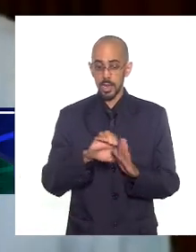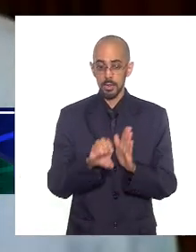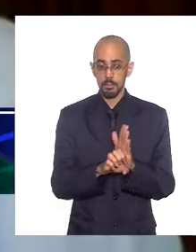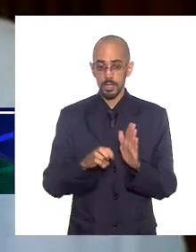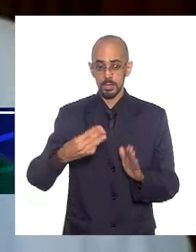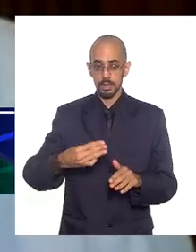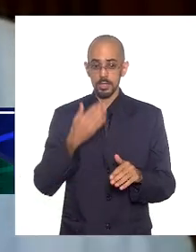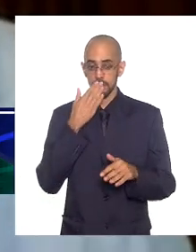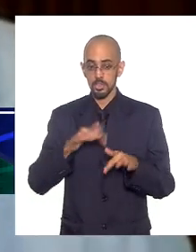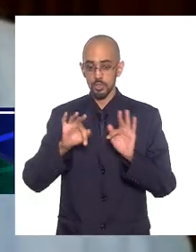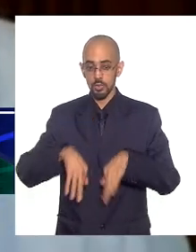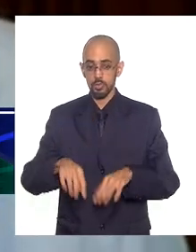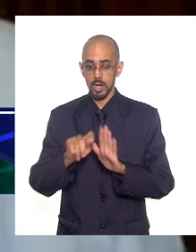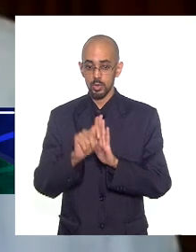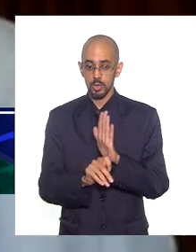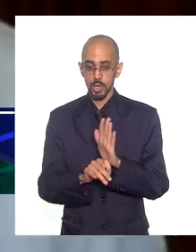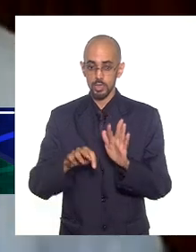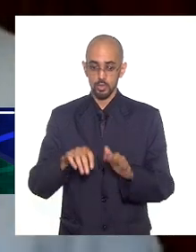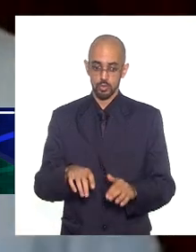de redação.